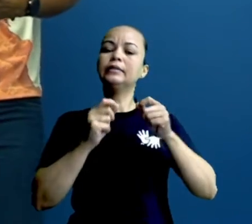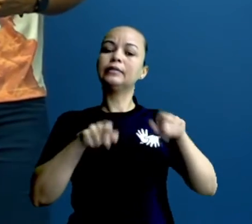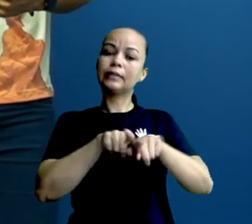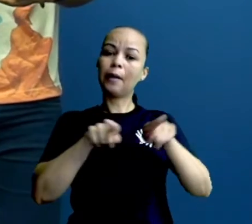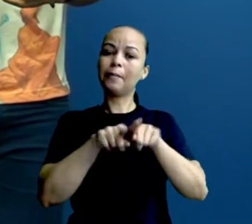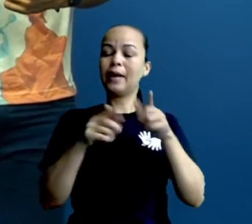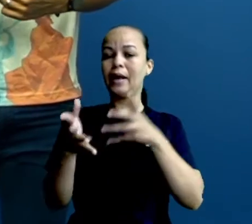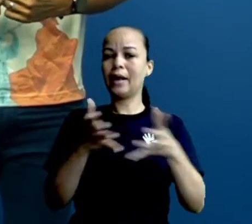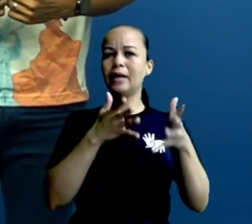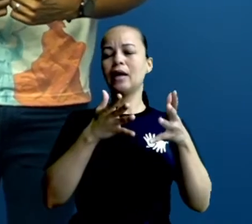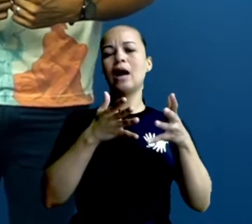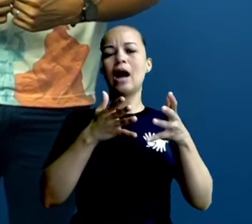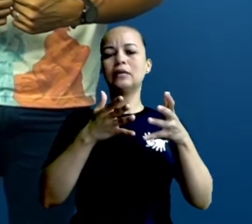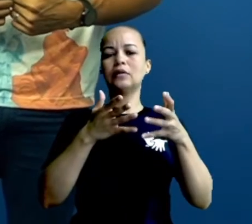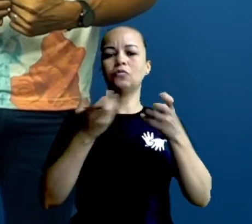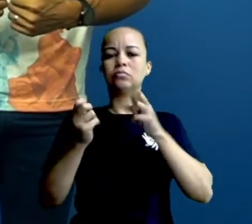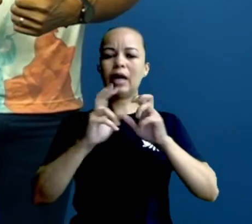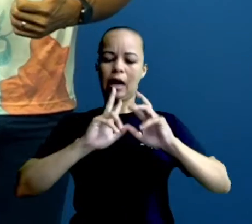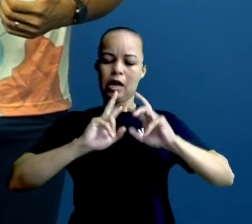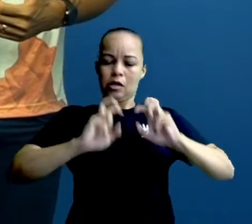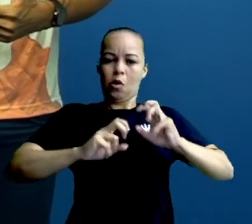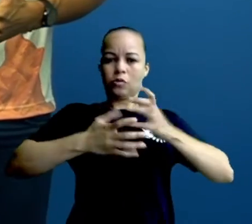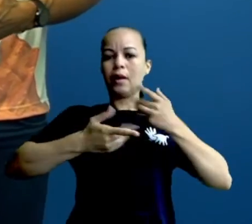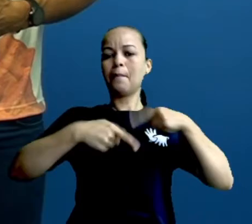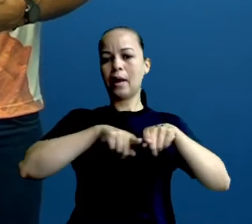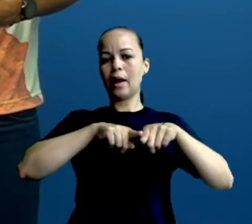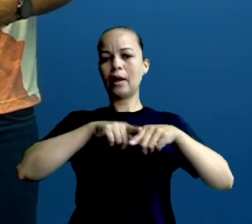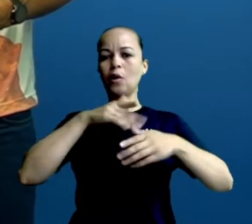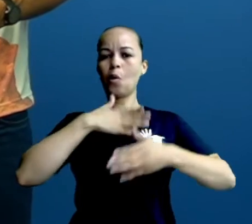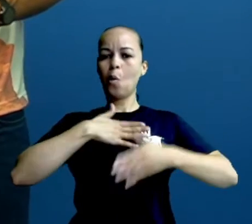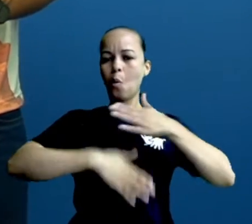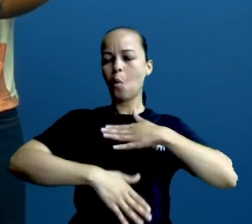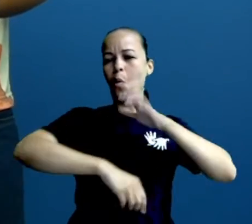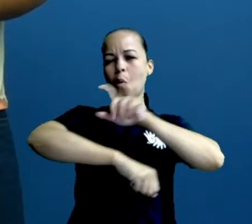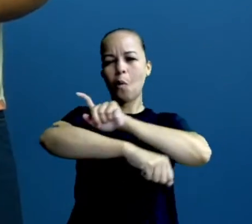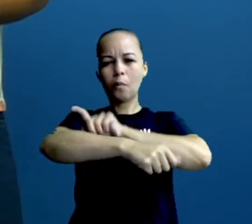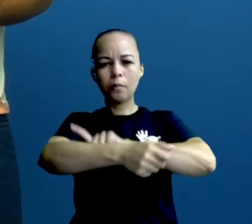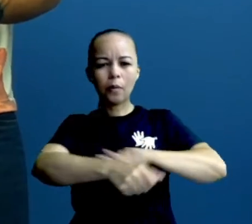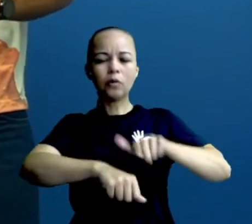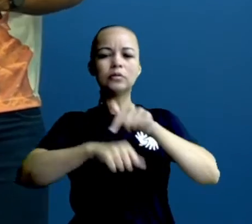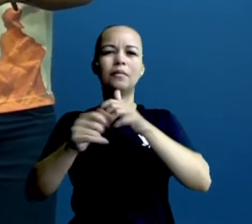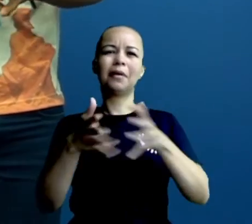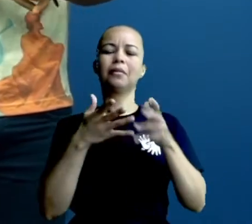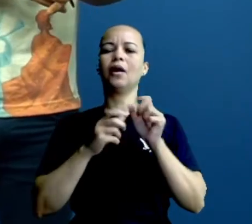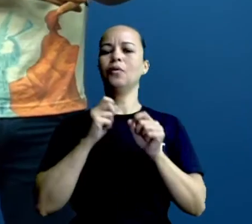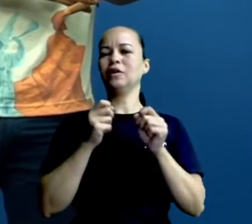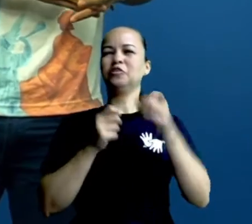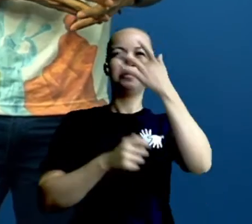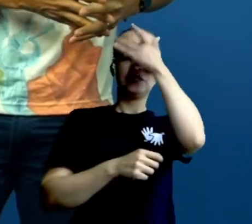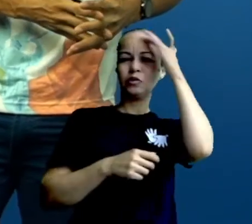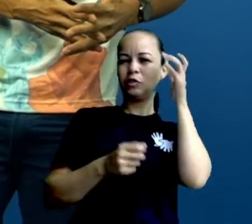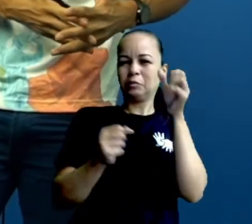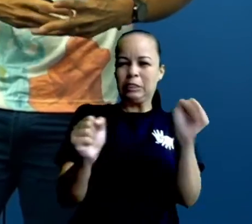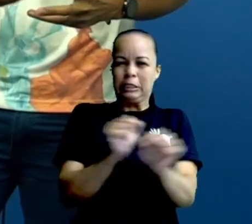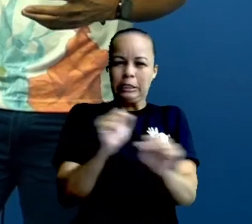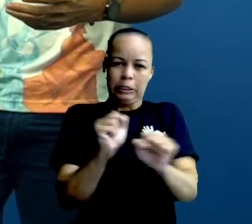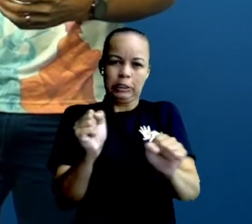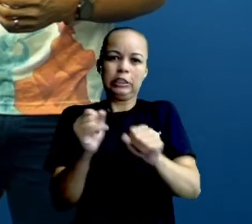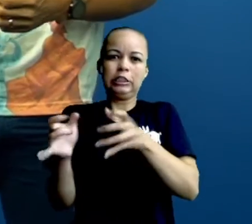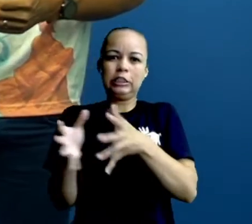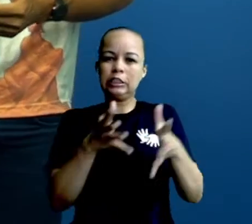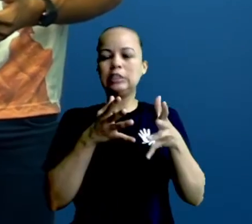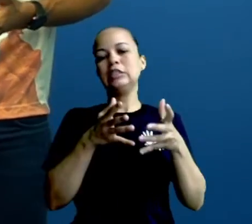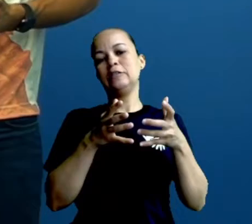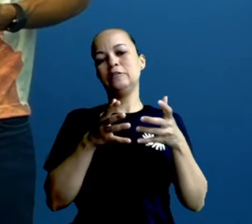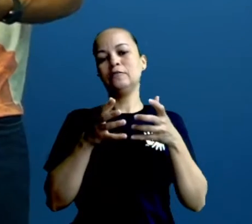alterações comportamentais, né? Seja aquela alteração de um estresse, pessoas que se tornam muitas vezes mais agressivas